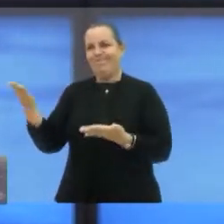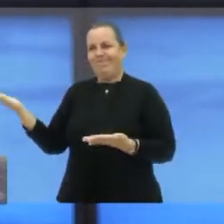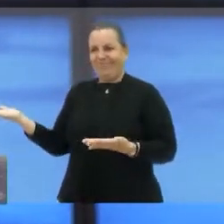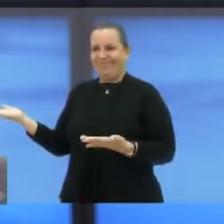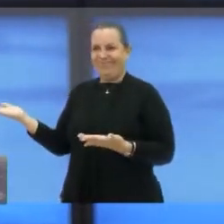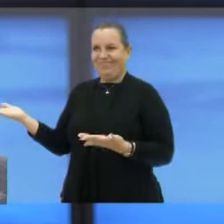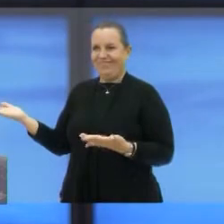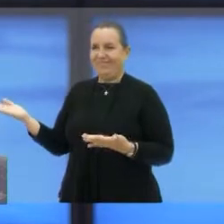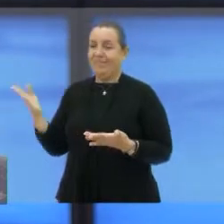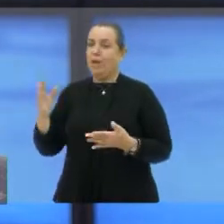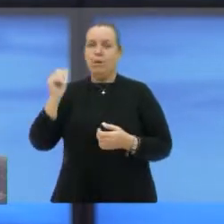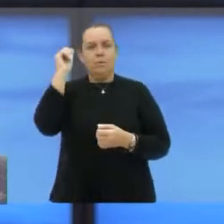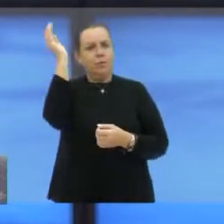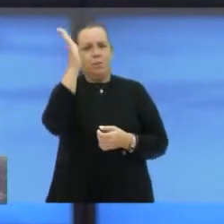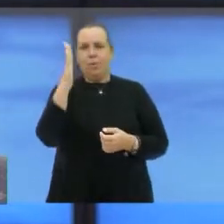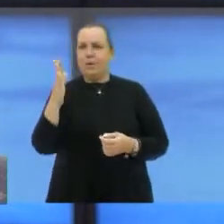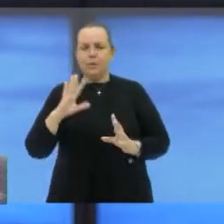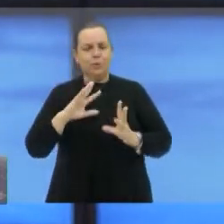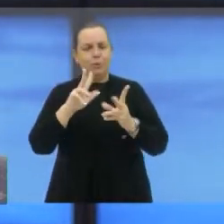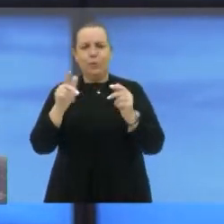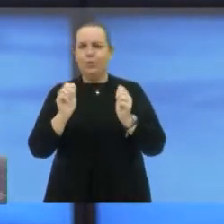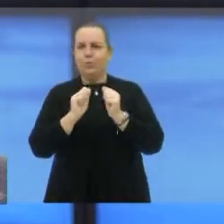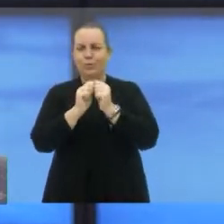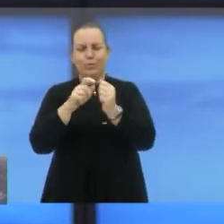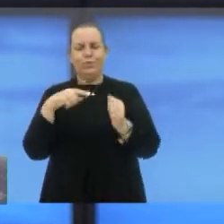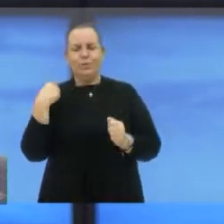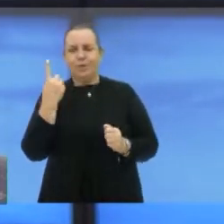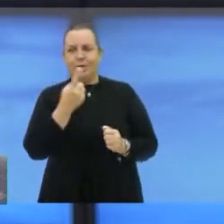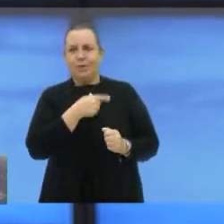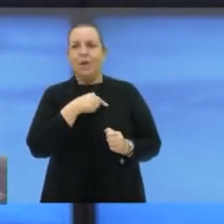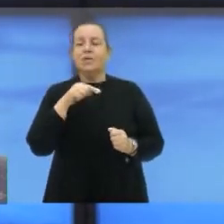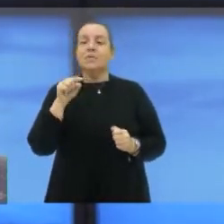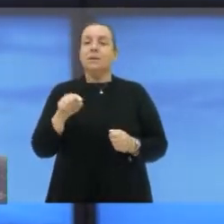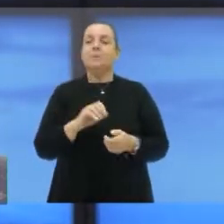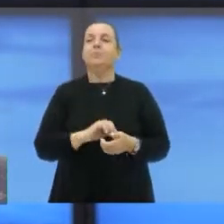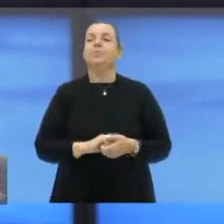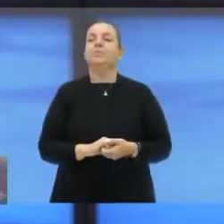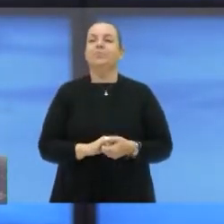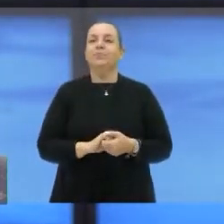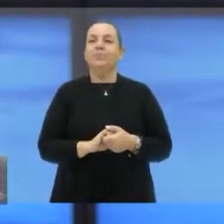3221-6060, e como o Brasil inteiro está aqui, está colocando 41, né? Vai ligando